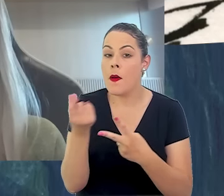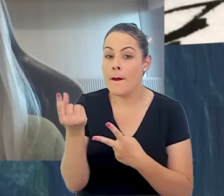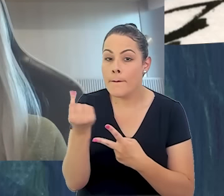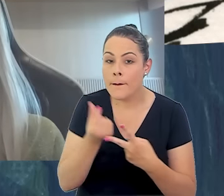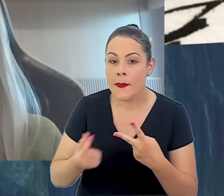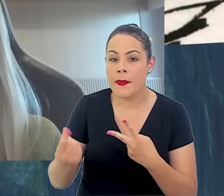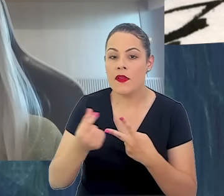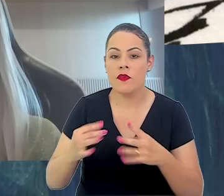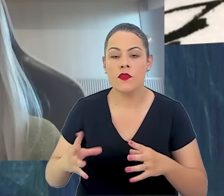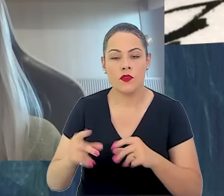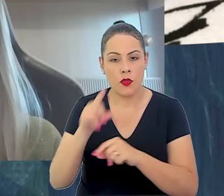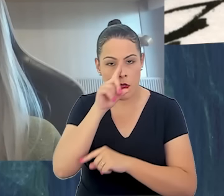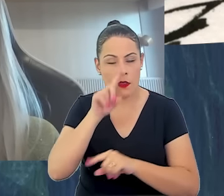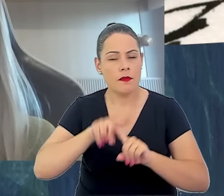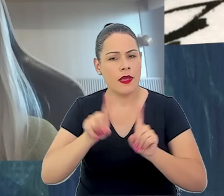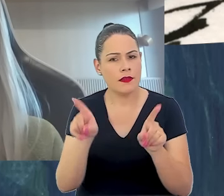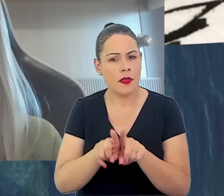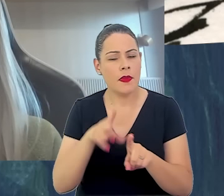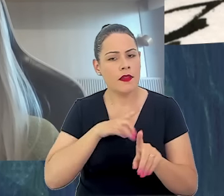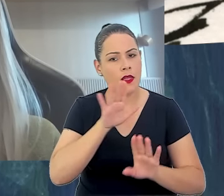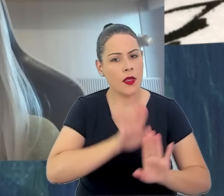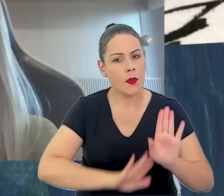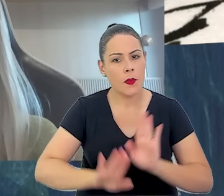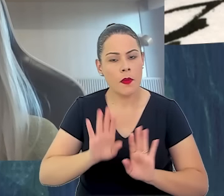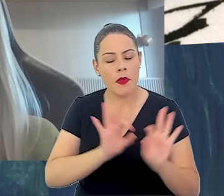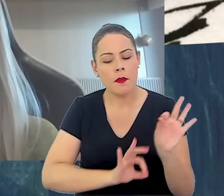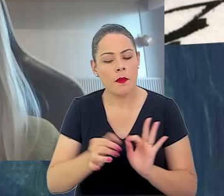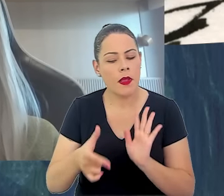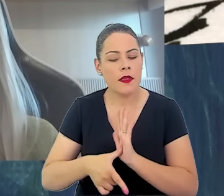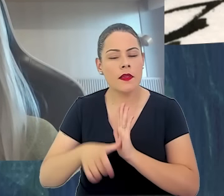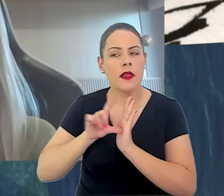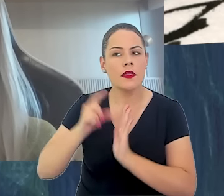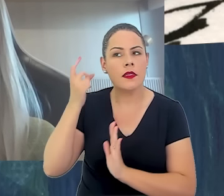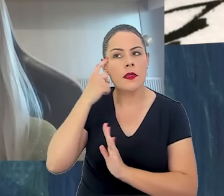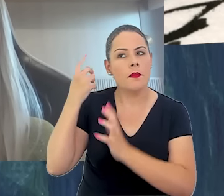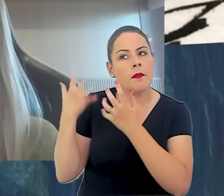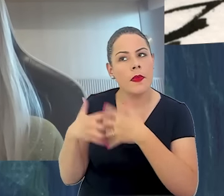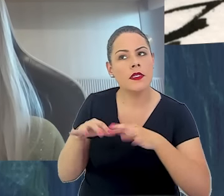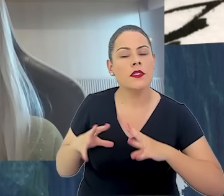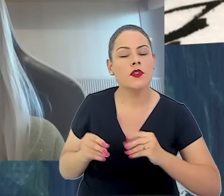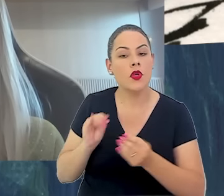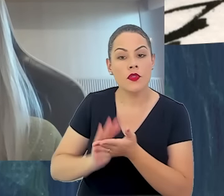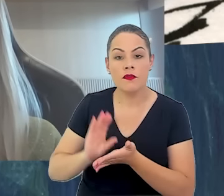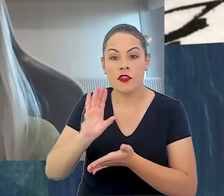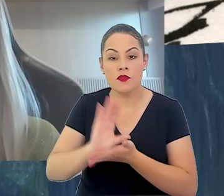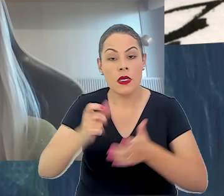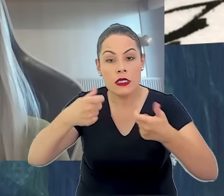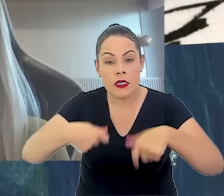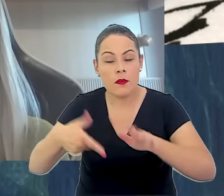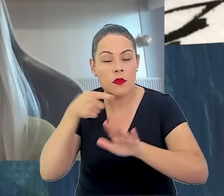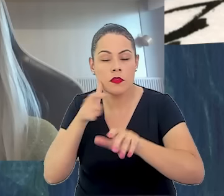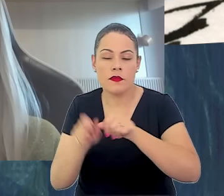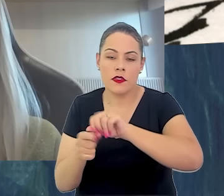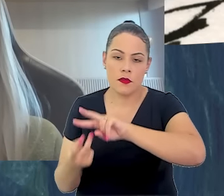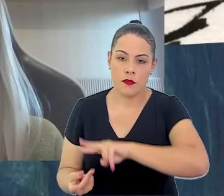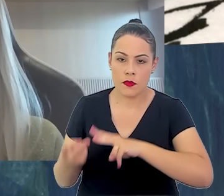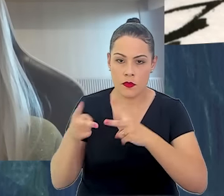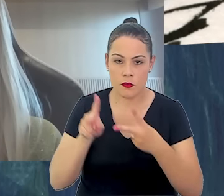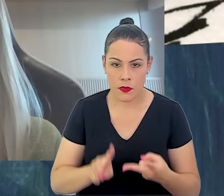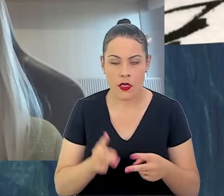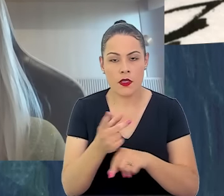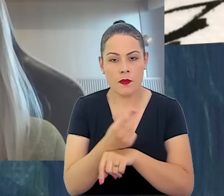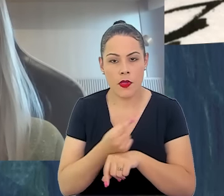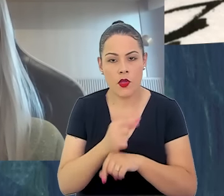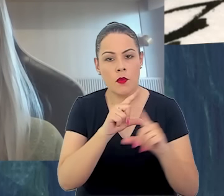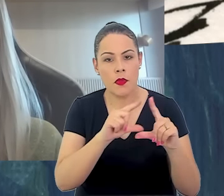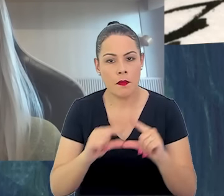climáticos, mas também que se preparem os investimentos necessários para essa transição para uma economia de